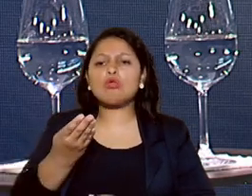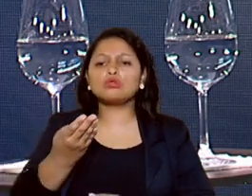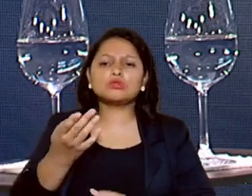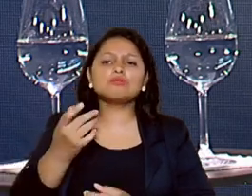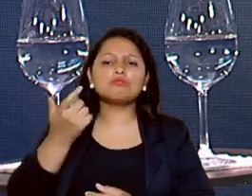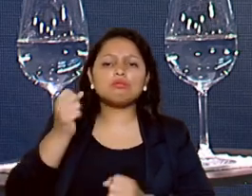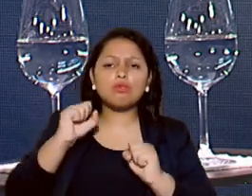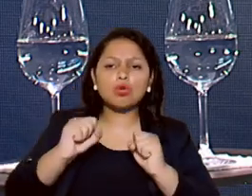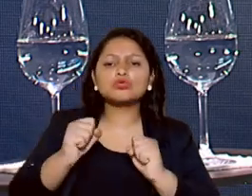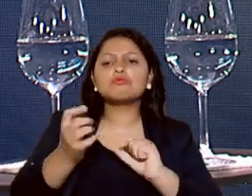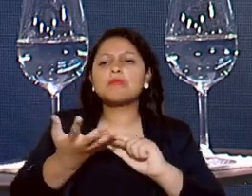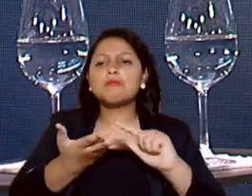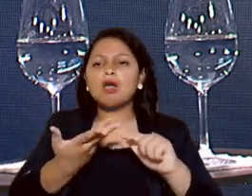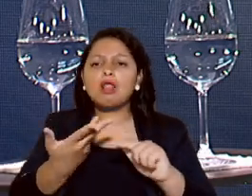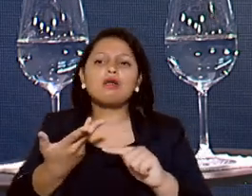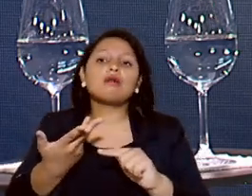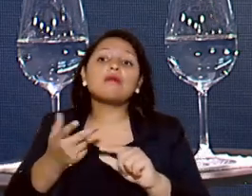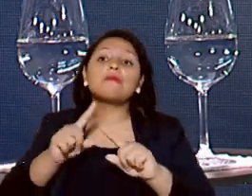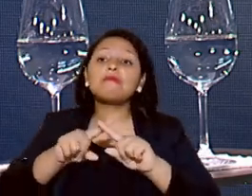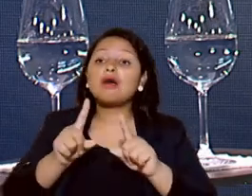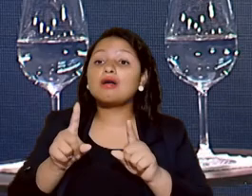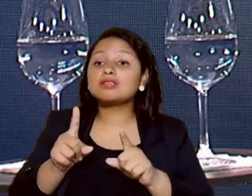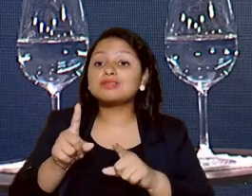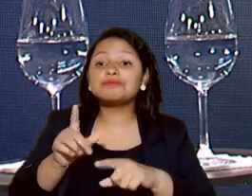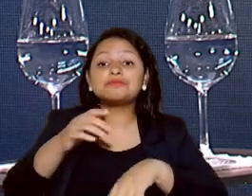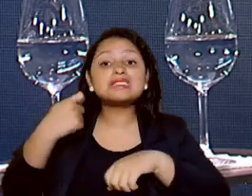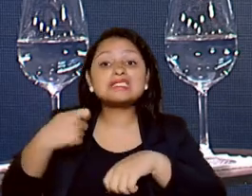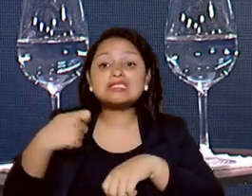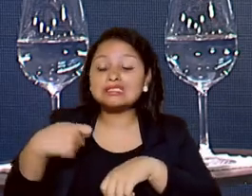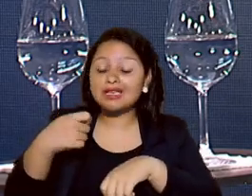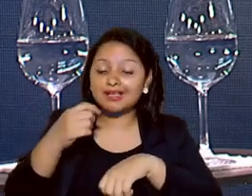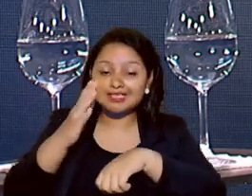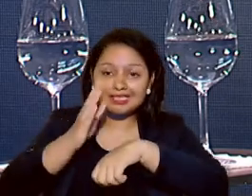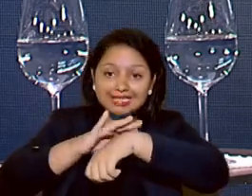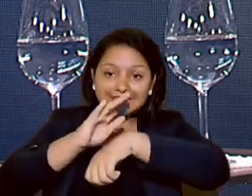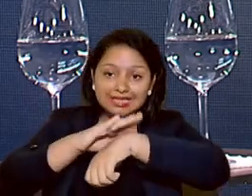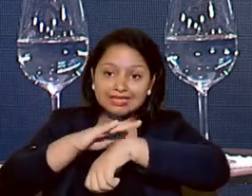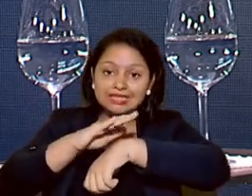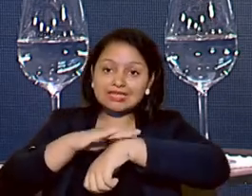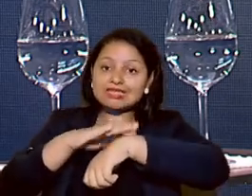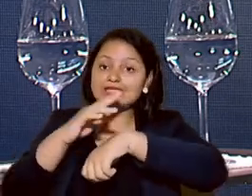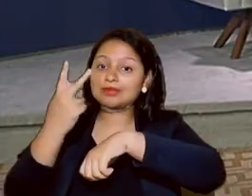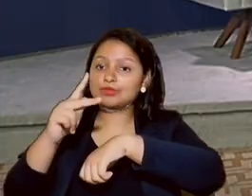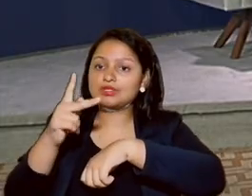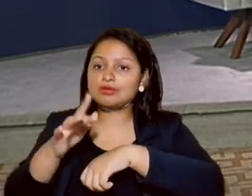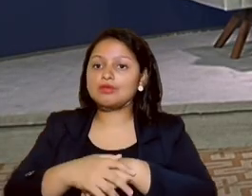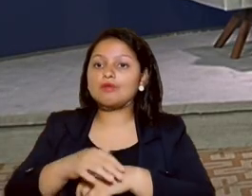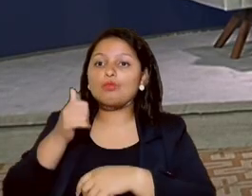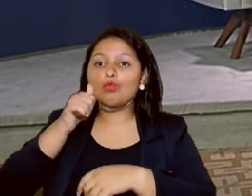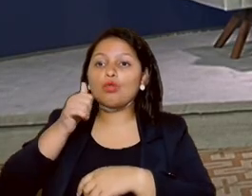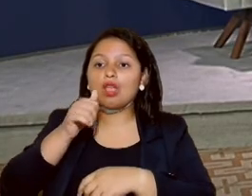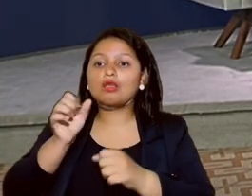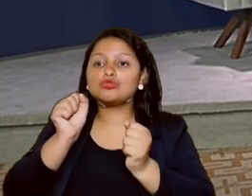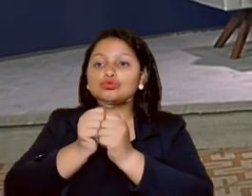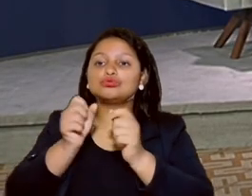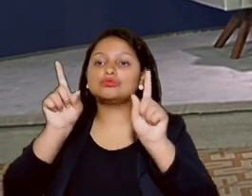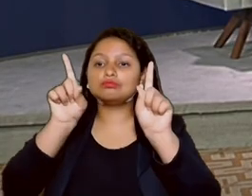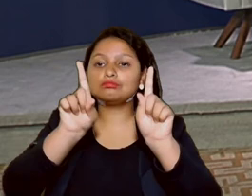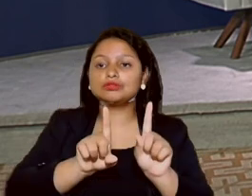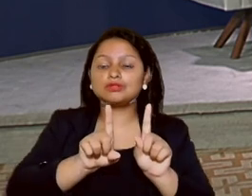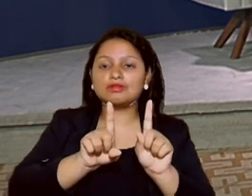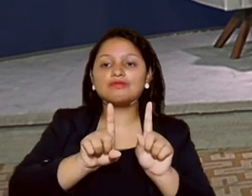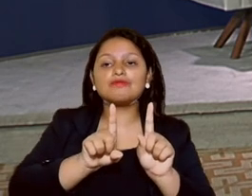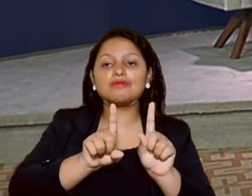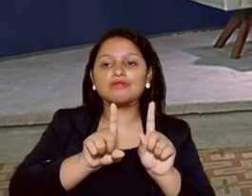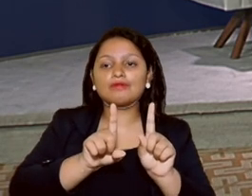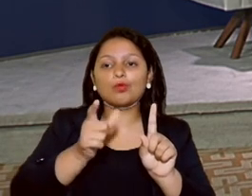zero mesmo assim você vai ter que ter o seu tempo né Não dá para colocar duas mulheres juntas elas não vão fazer um filho em quatro meses e meio né